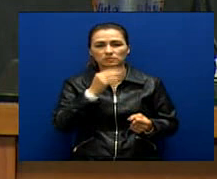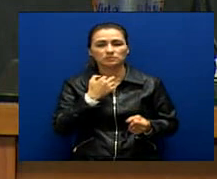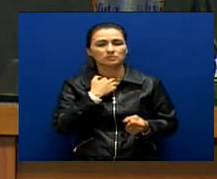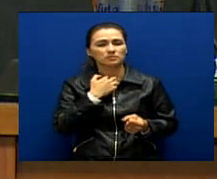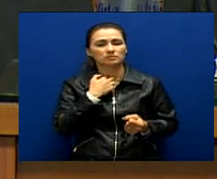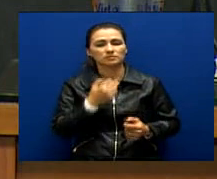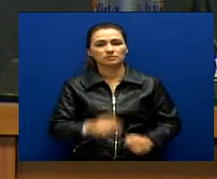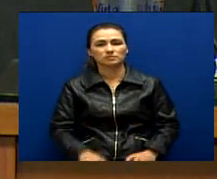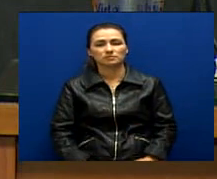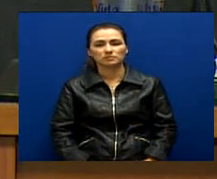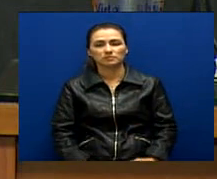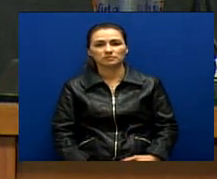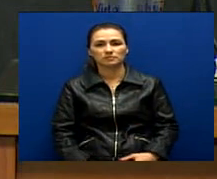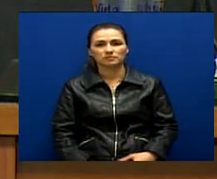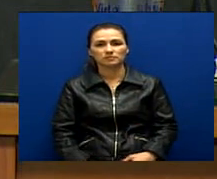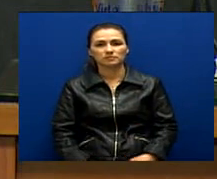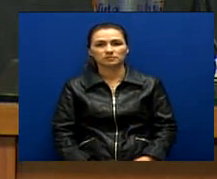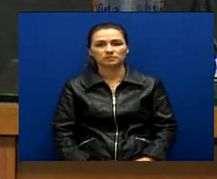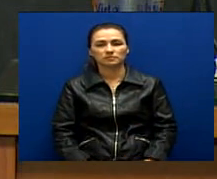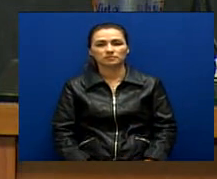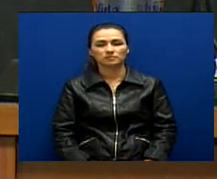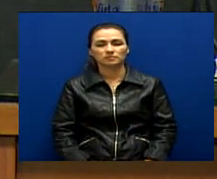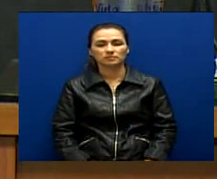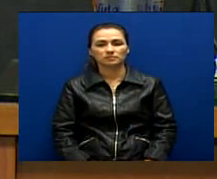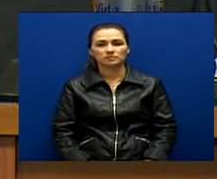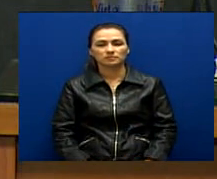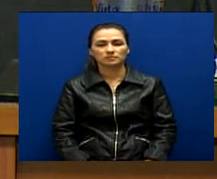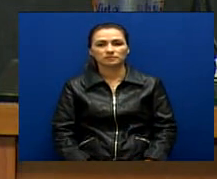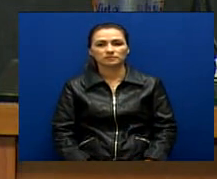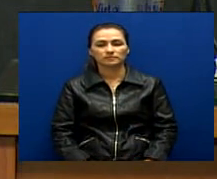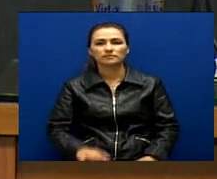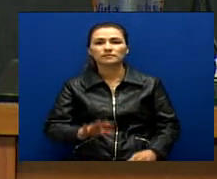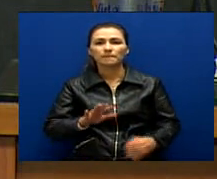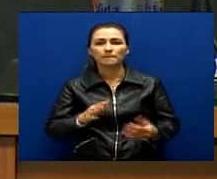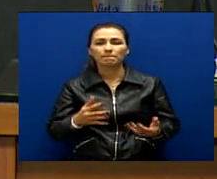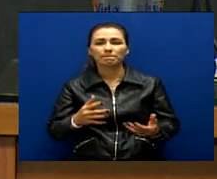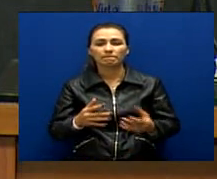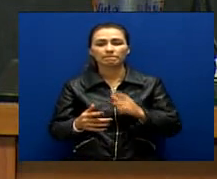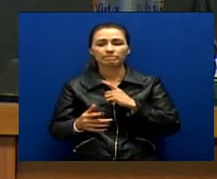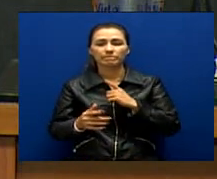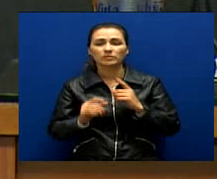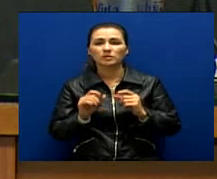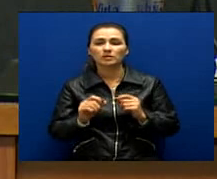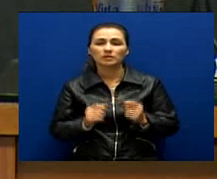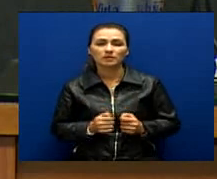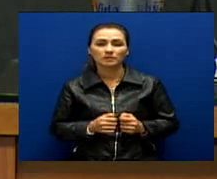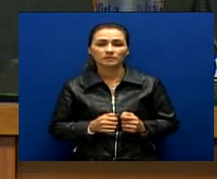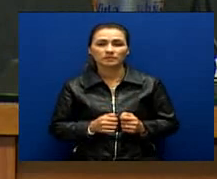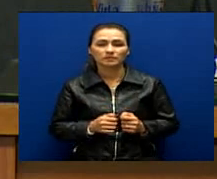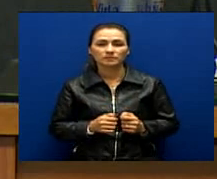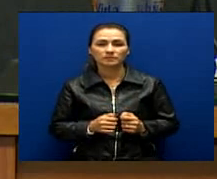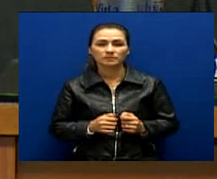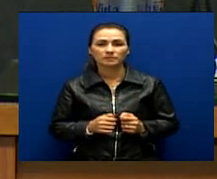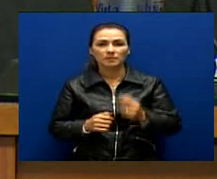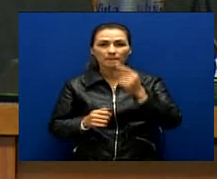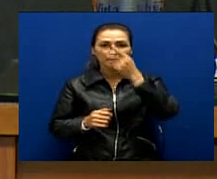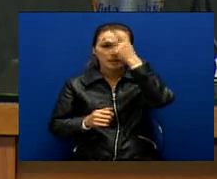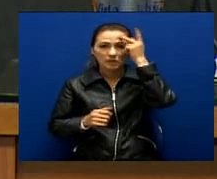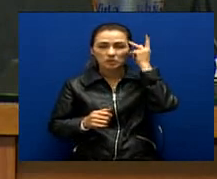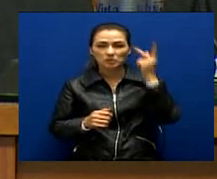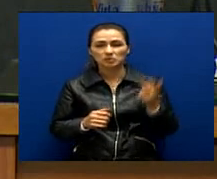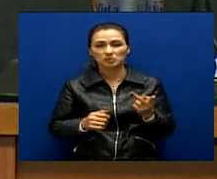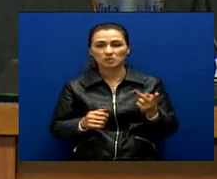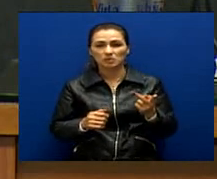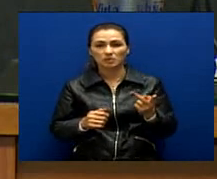as condições visuais vai ser um processo coletivo da passivamente da classe das pessoas não serem estimuladas a votar